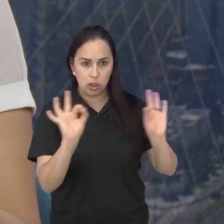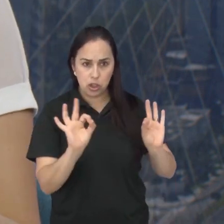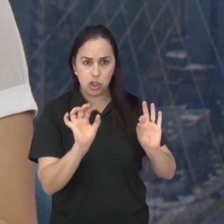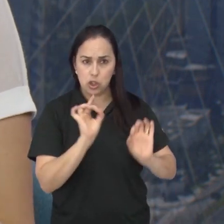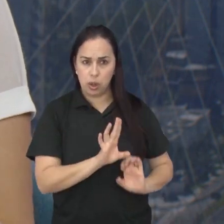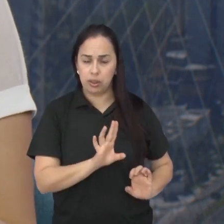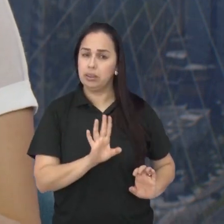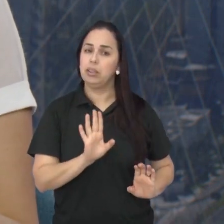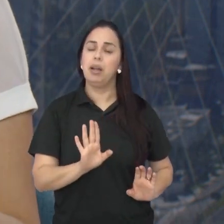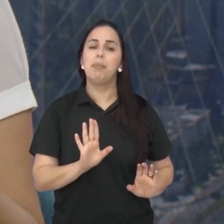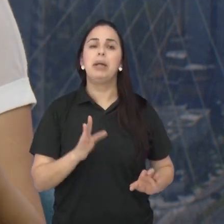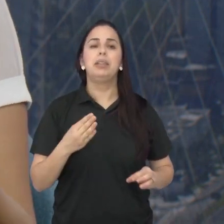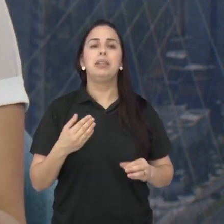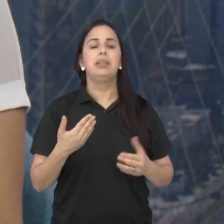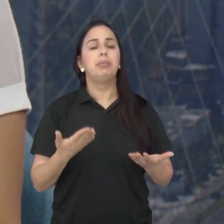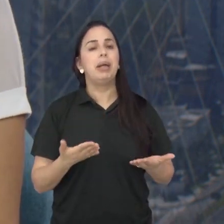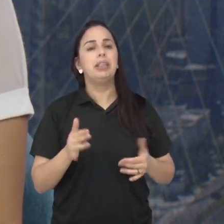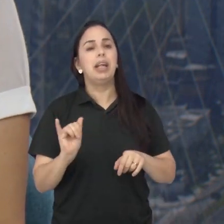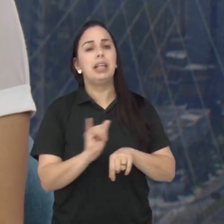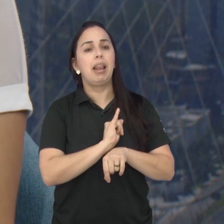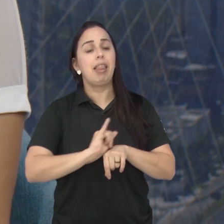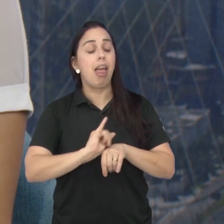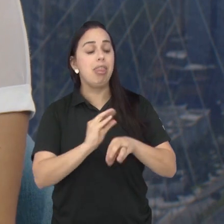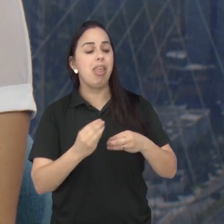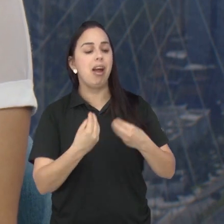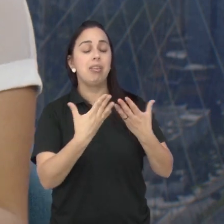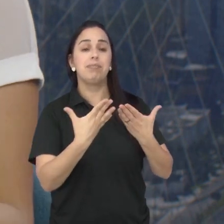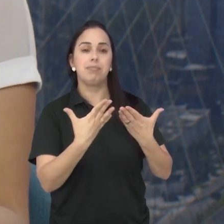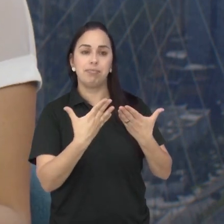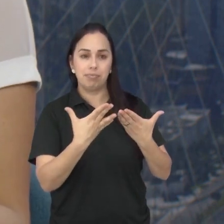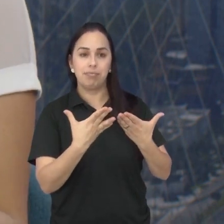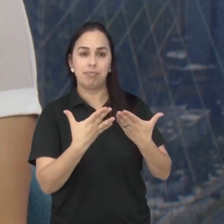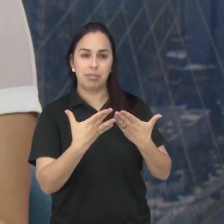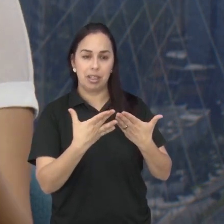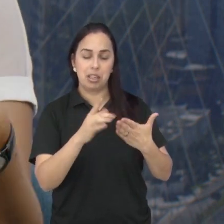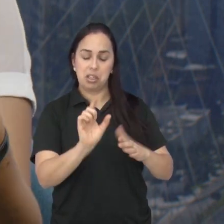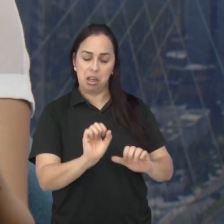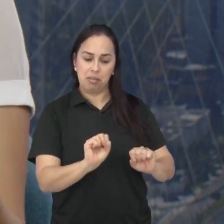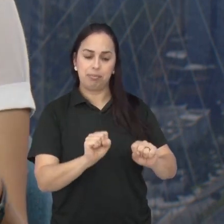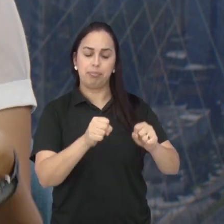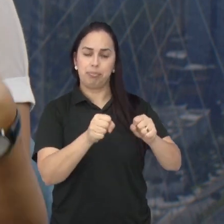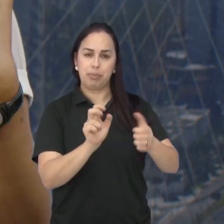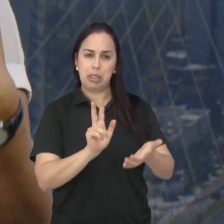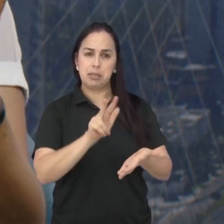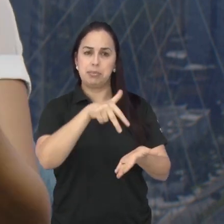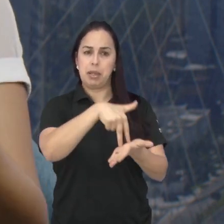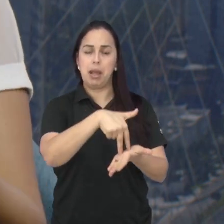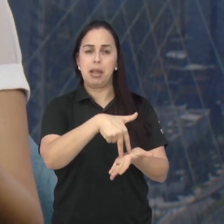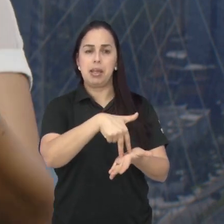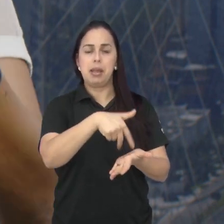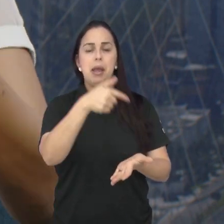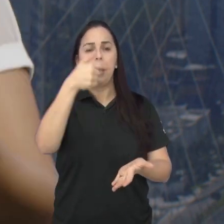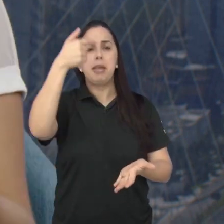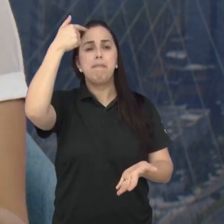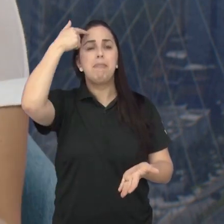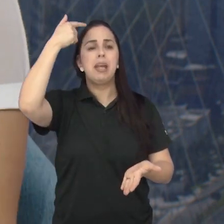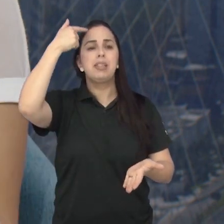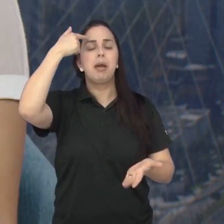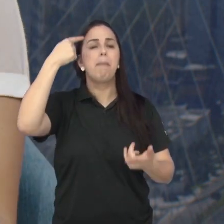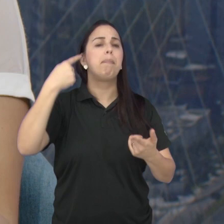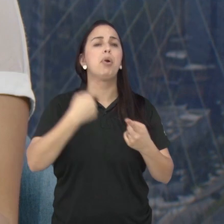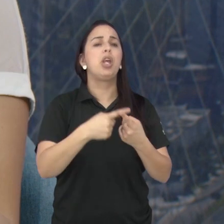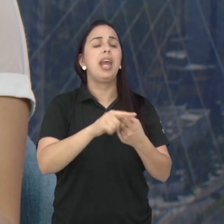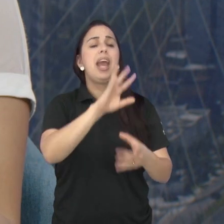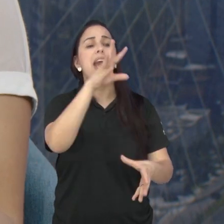bem sempre. Não, é oferecer mecanismos para que aquela pessoa se fortaleça e pense o porquê que ela agiu